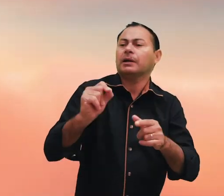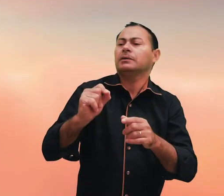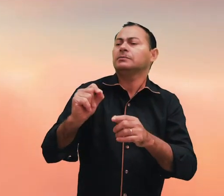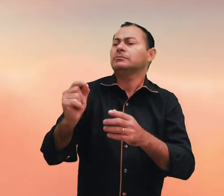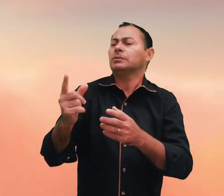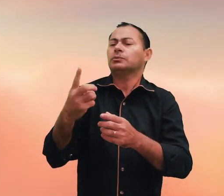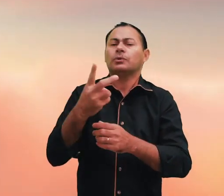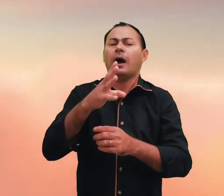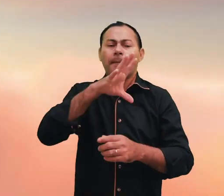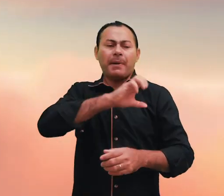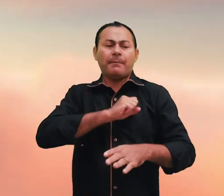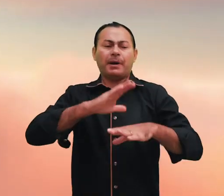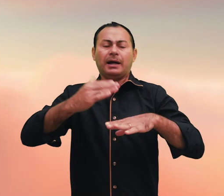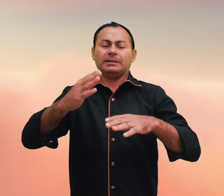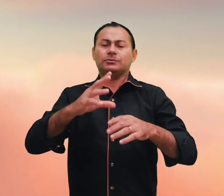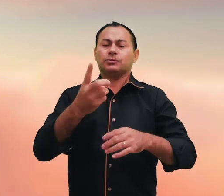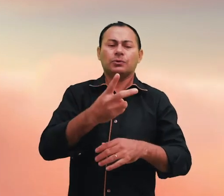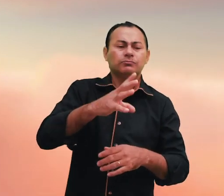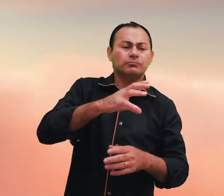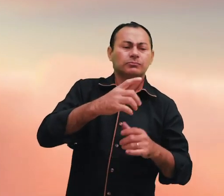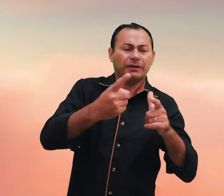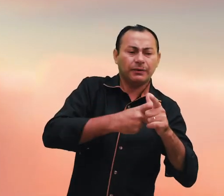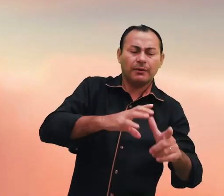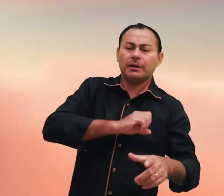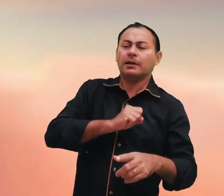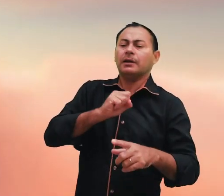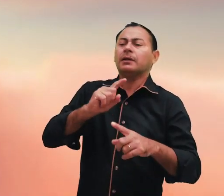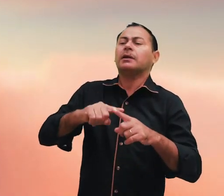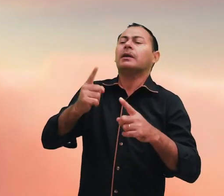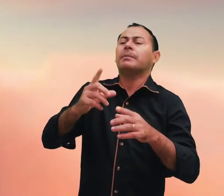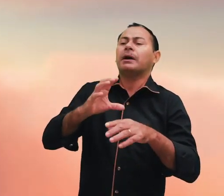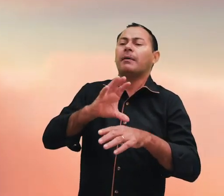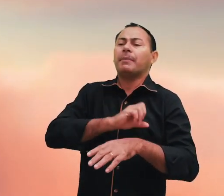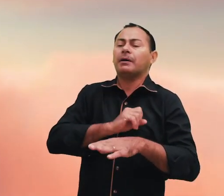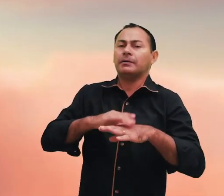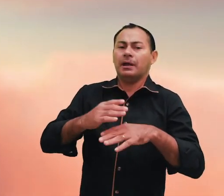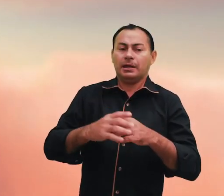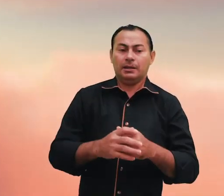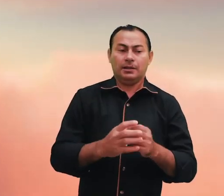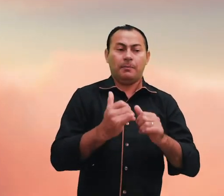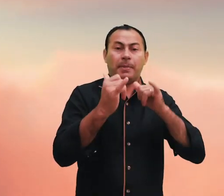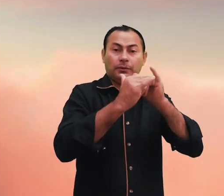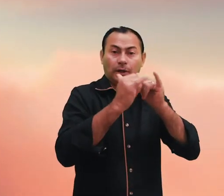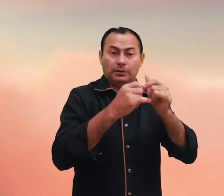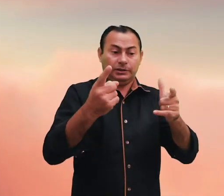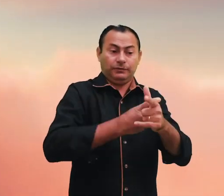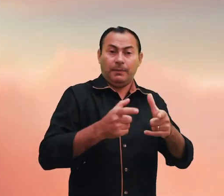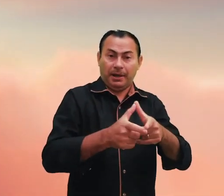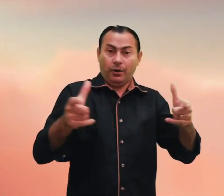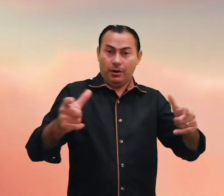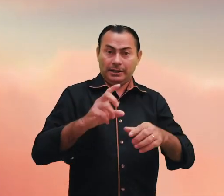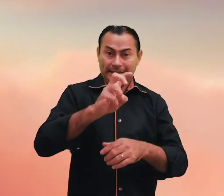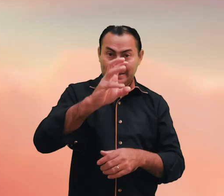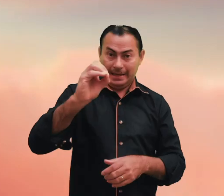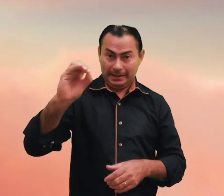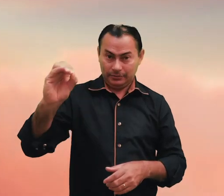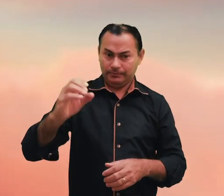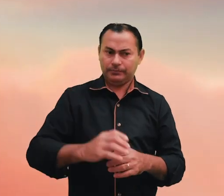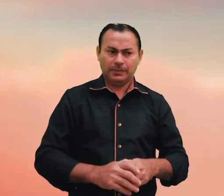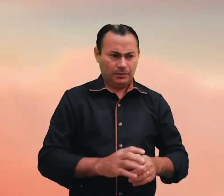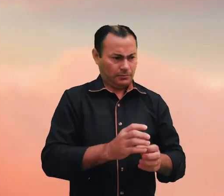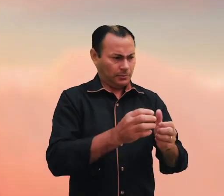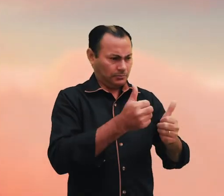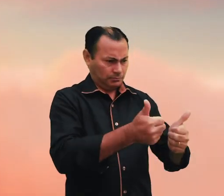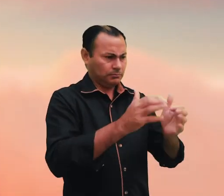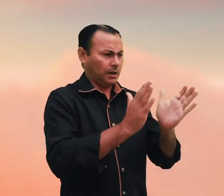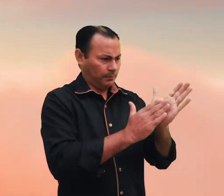O fariseu: suponho que aquele a quem foi perdoada a dívida maior, não? Você julgou